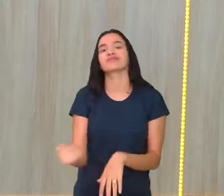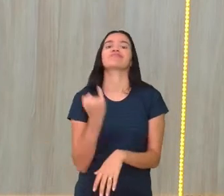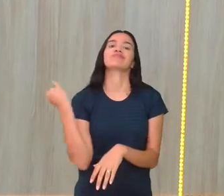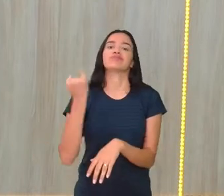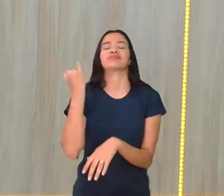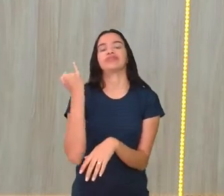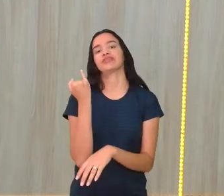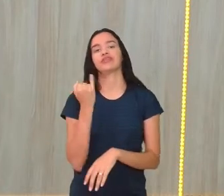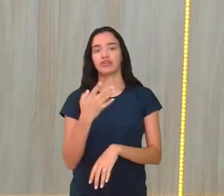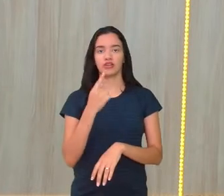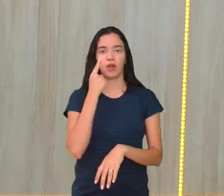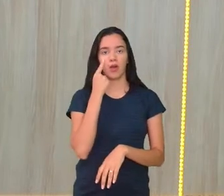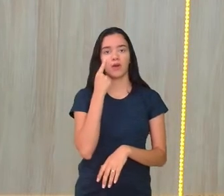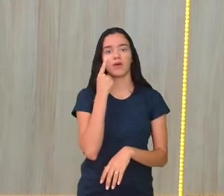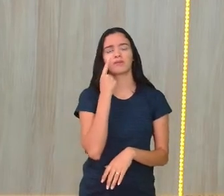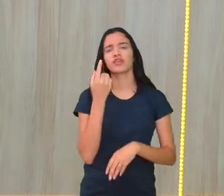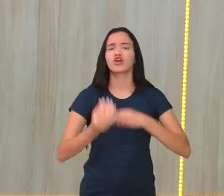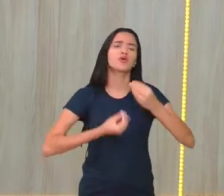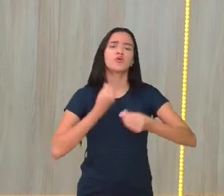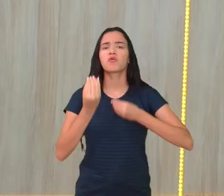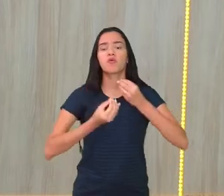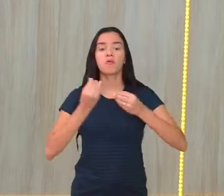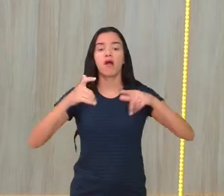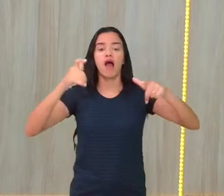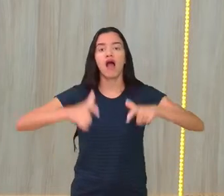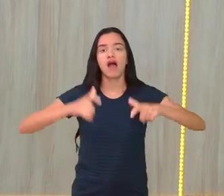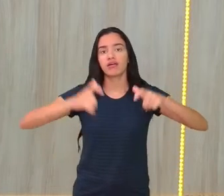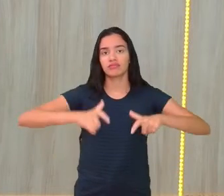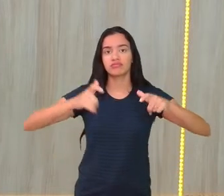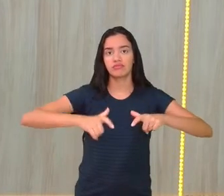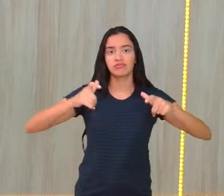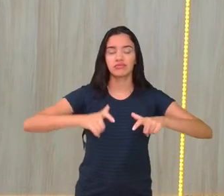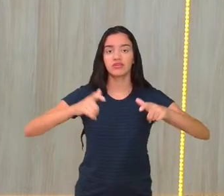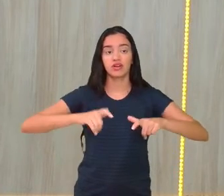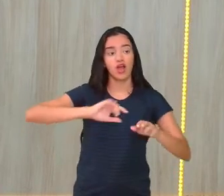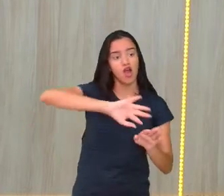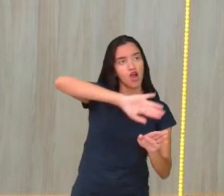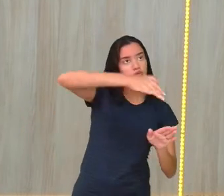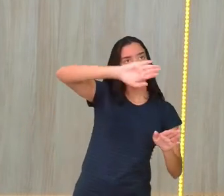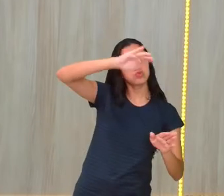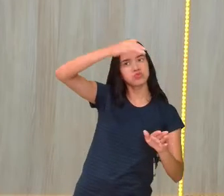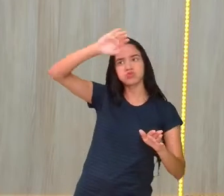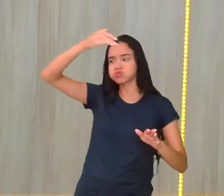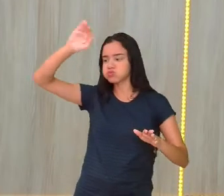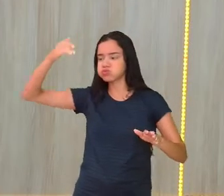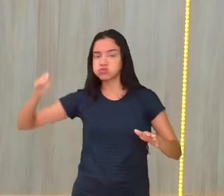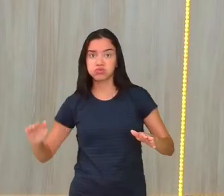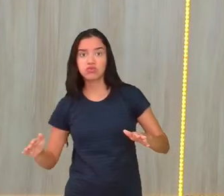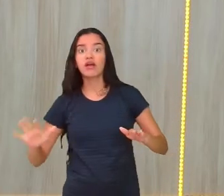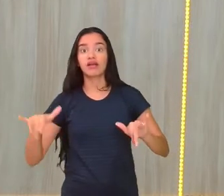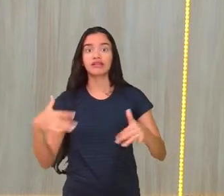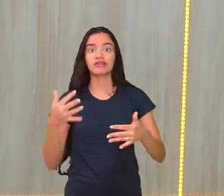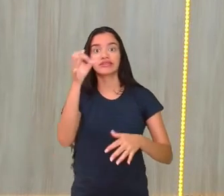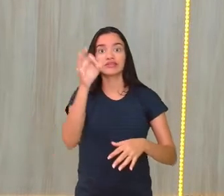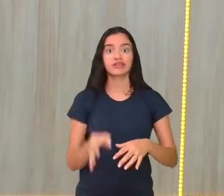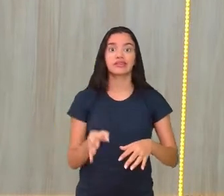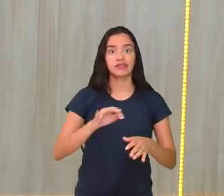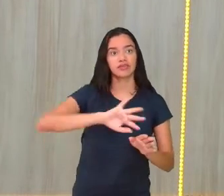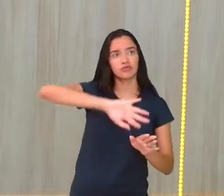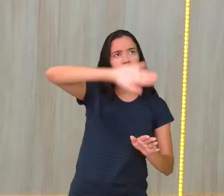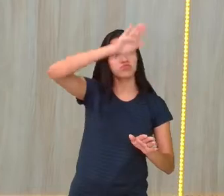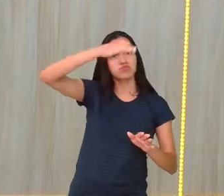importante. Ó. Então, como o território era bastante montanhoso, certo? Então, as